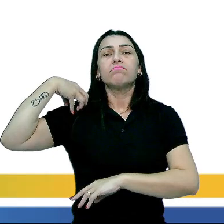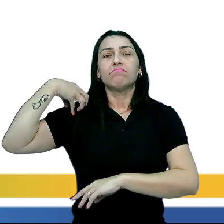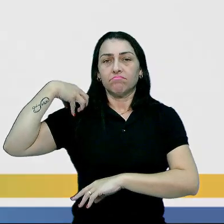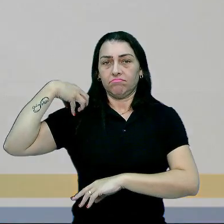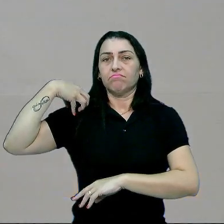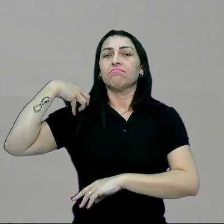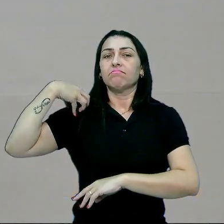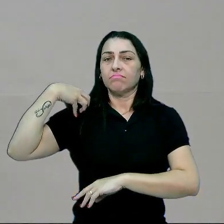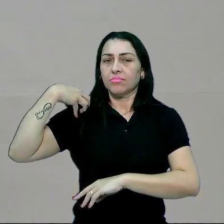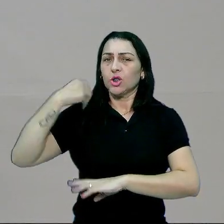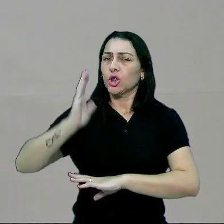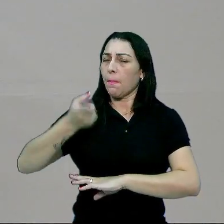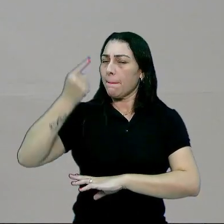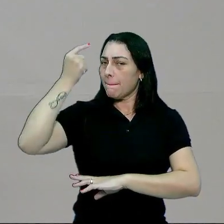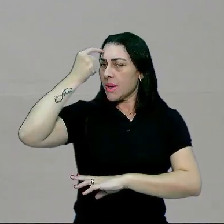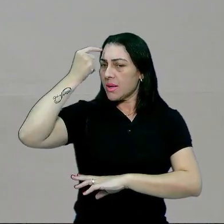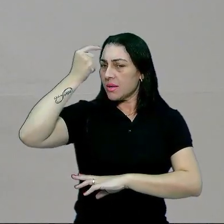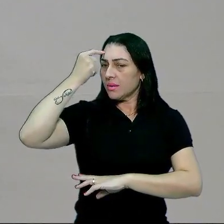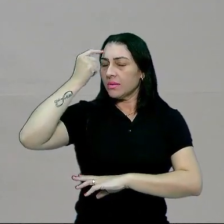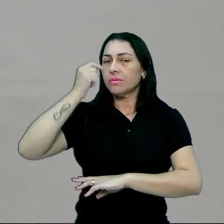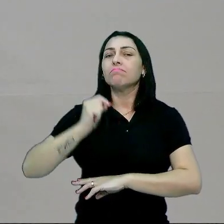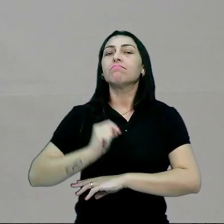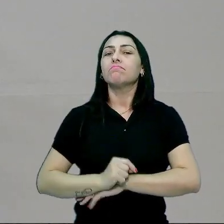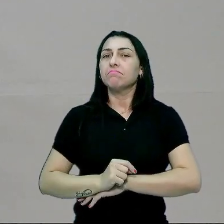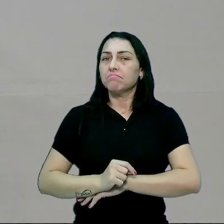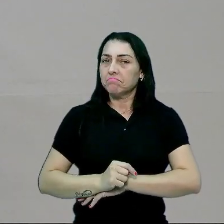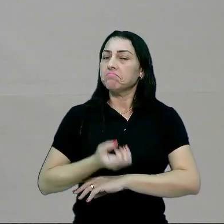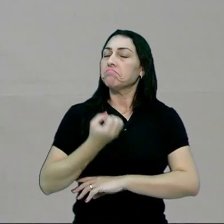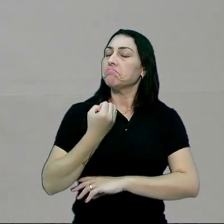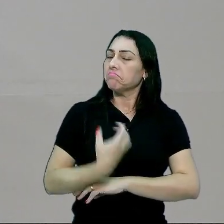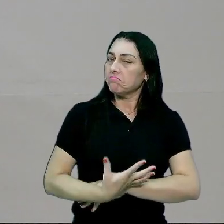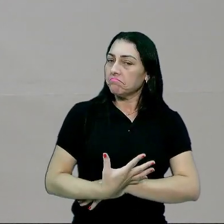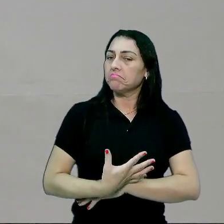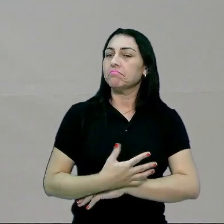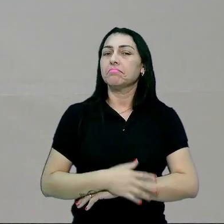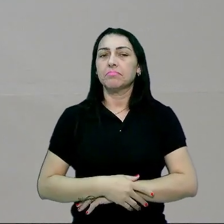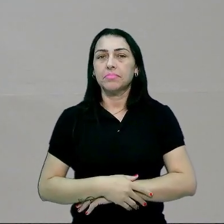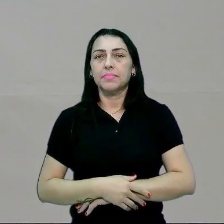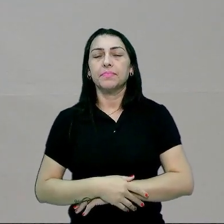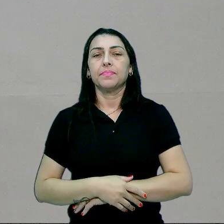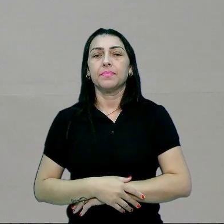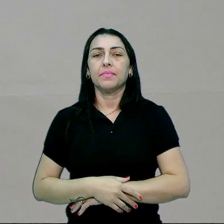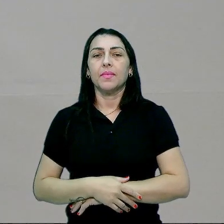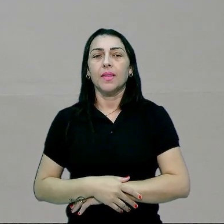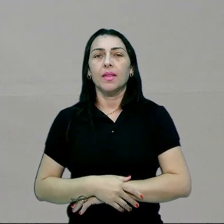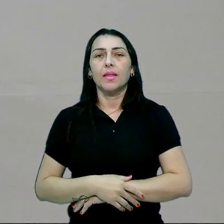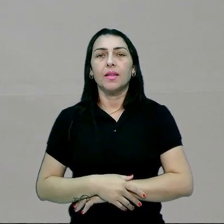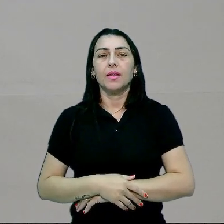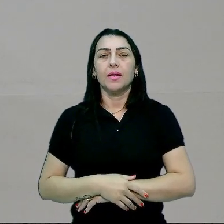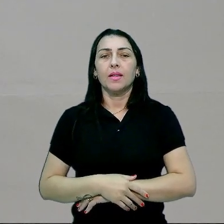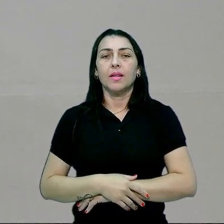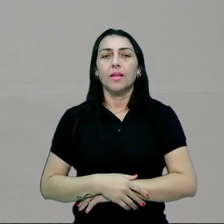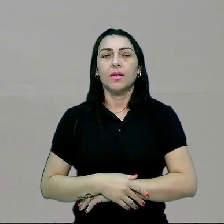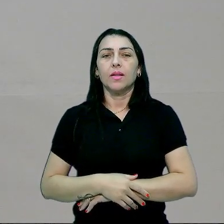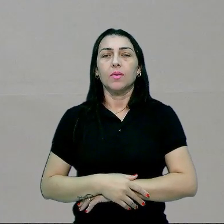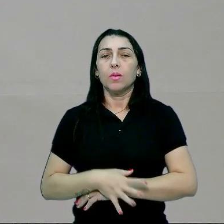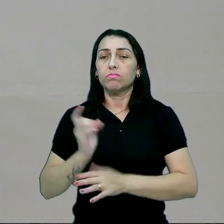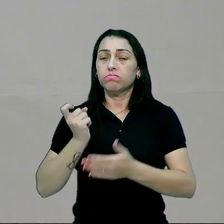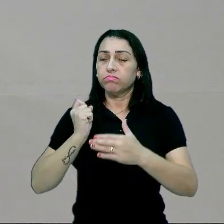lógica aristotélica. Já pensou? Grandes coisas. Muito bem, então, para